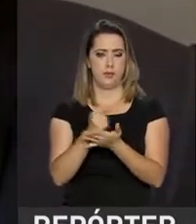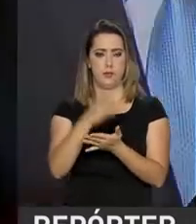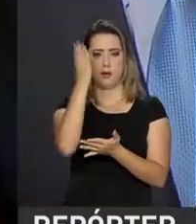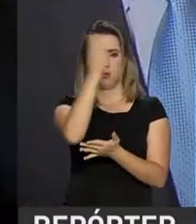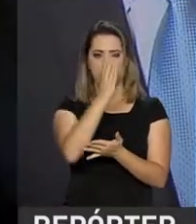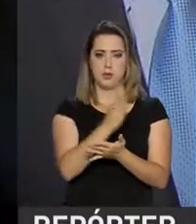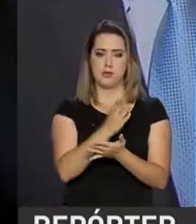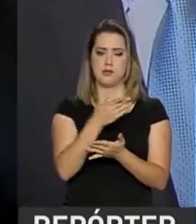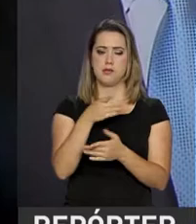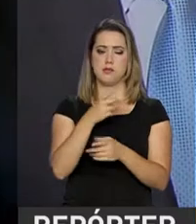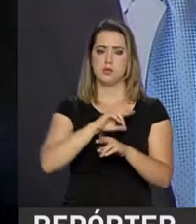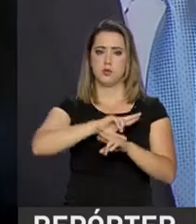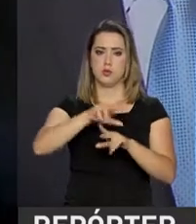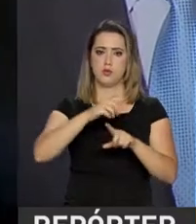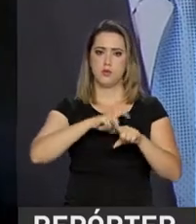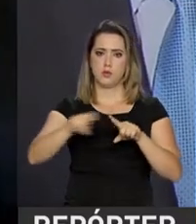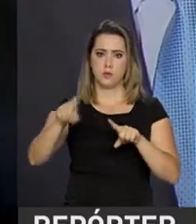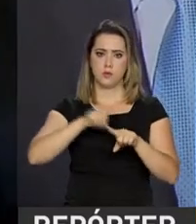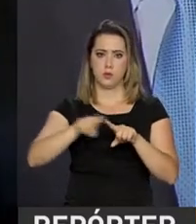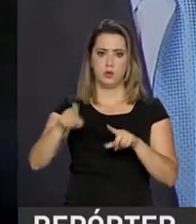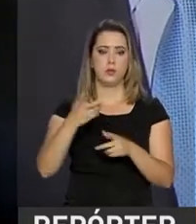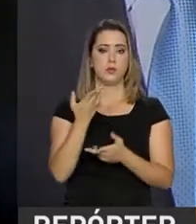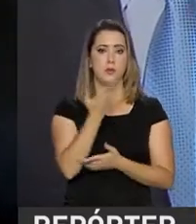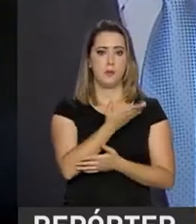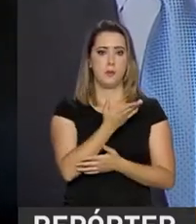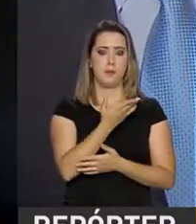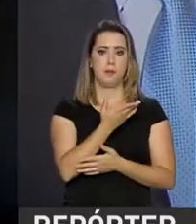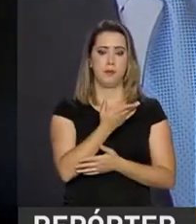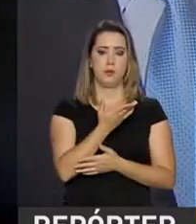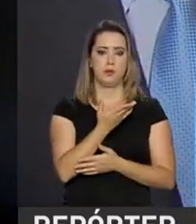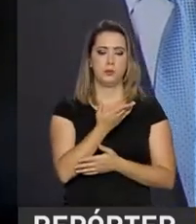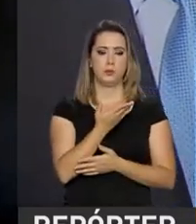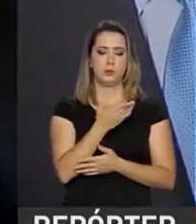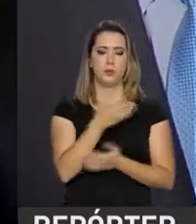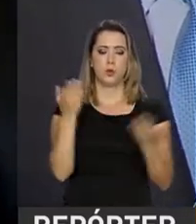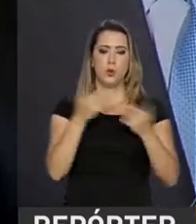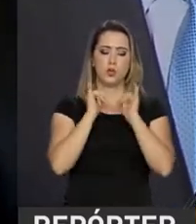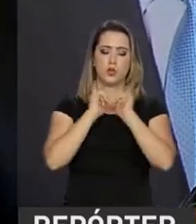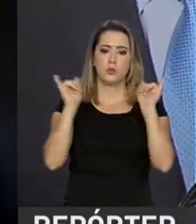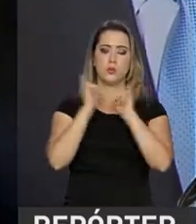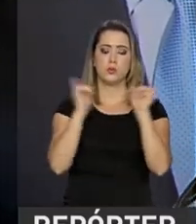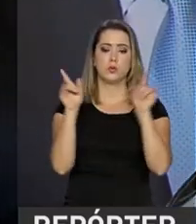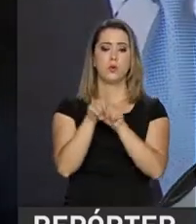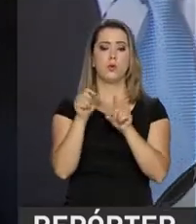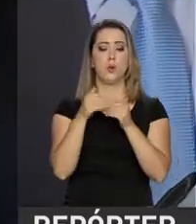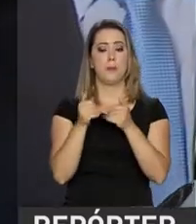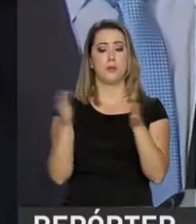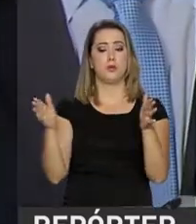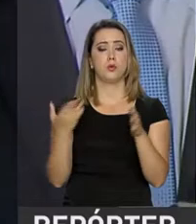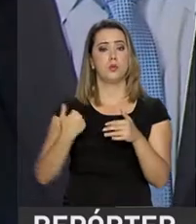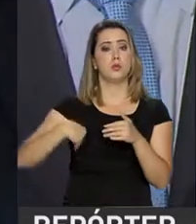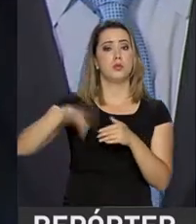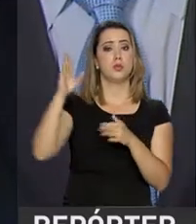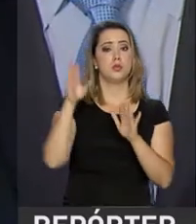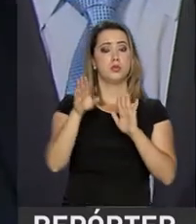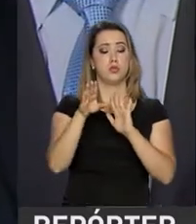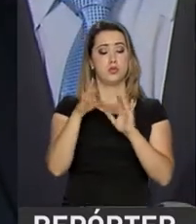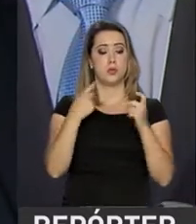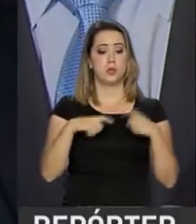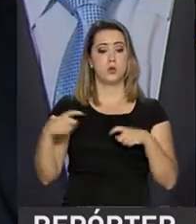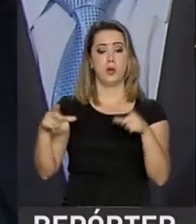o presidente xi jinping anunciou hoje na na reunião com o presidente temer a abertura de mais plantas